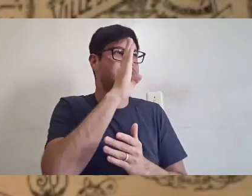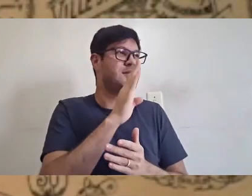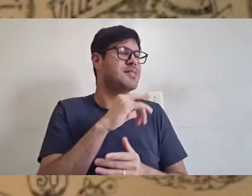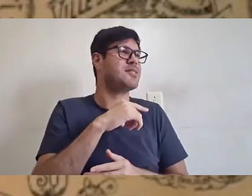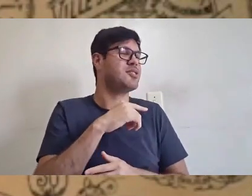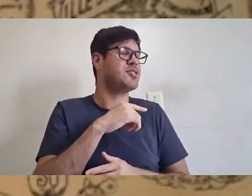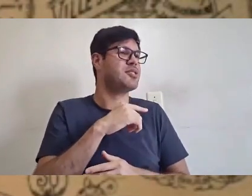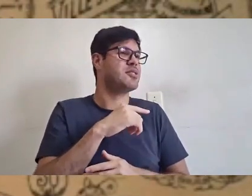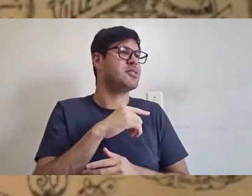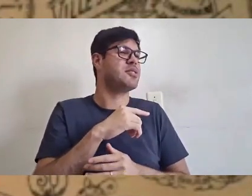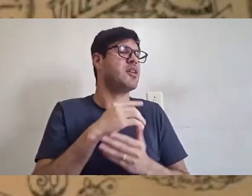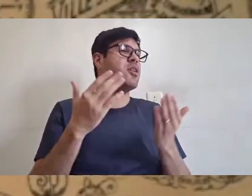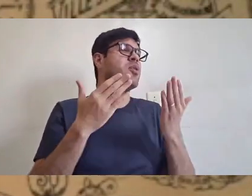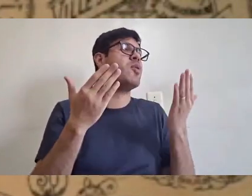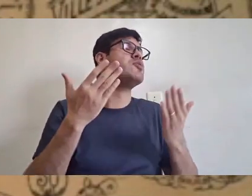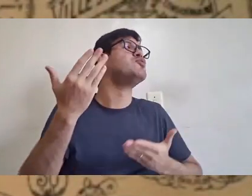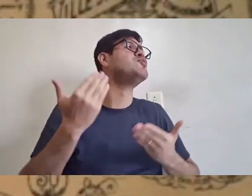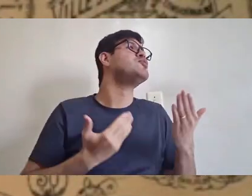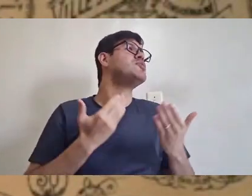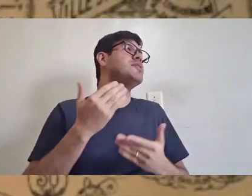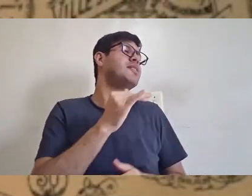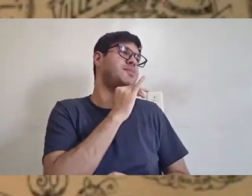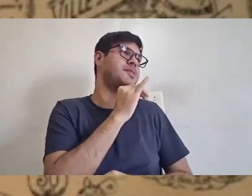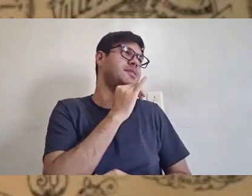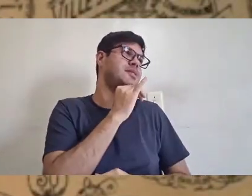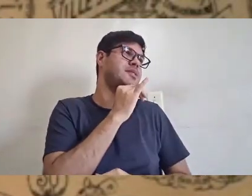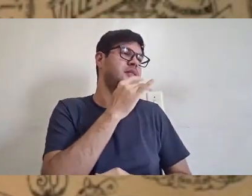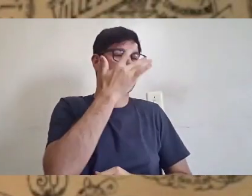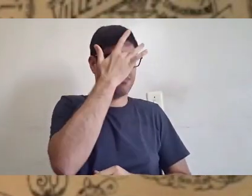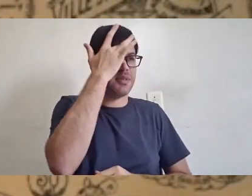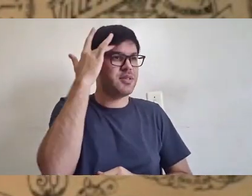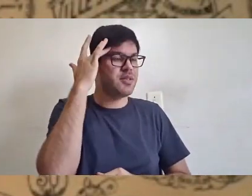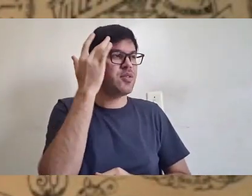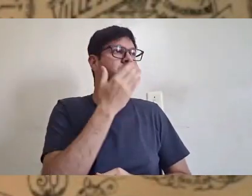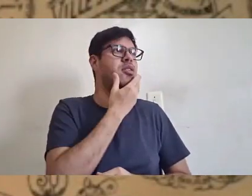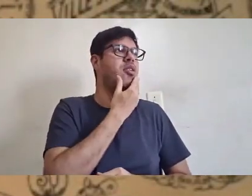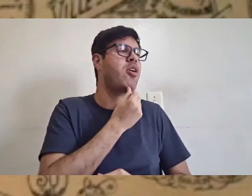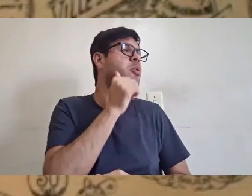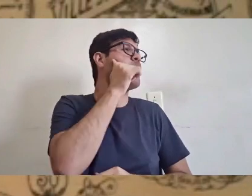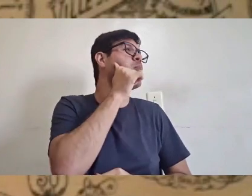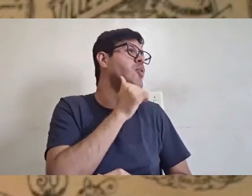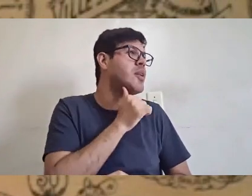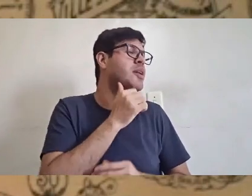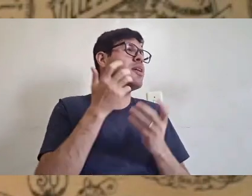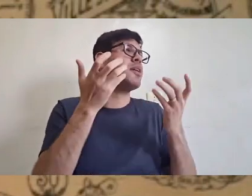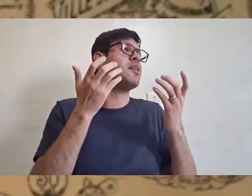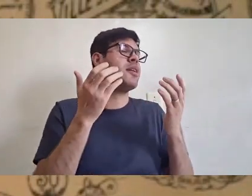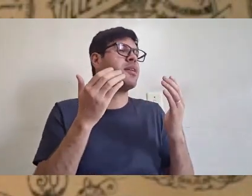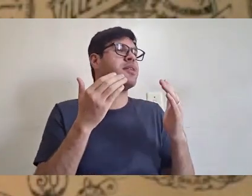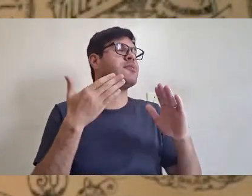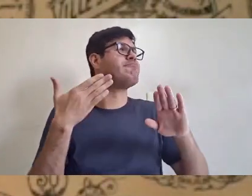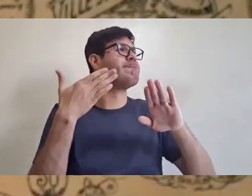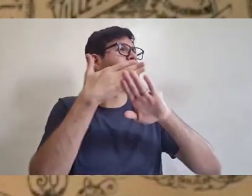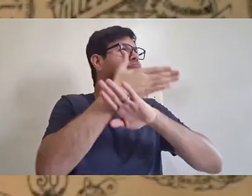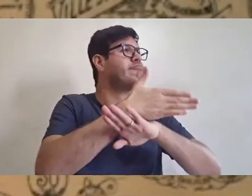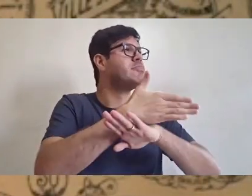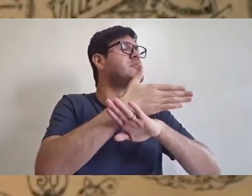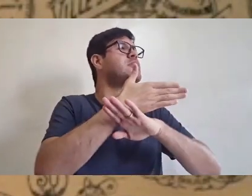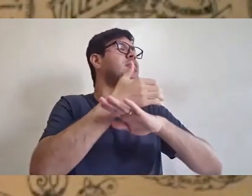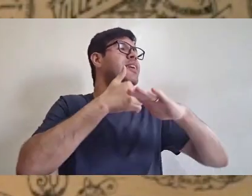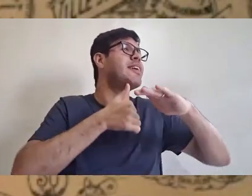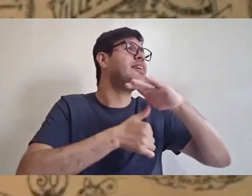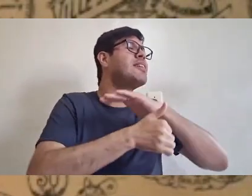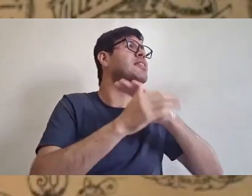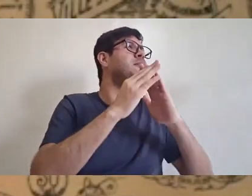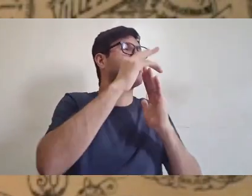Então hoje o funcionário, o cidadão ou a cidadã que quer fazer carreira no serviço público, ela entra,